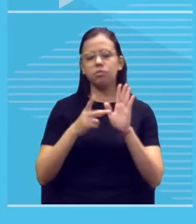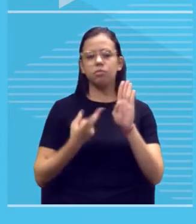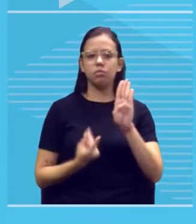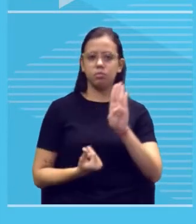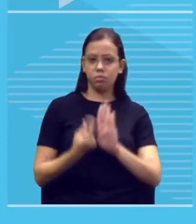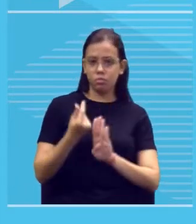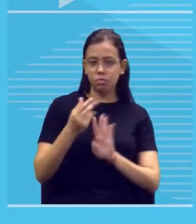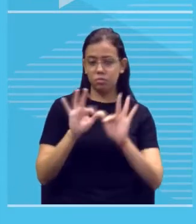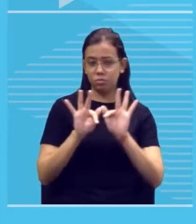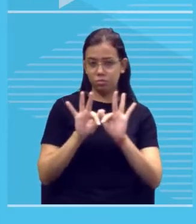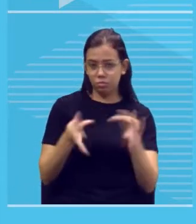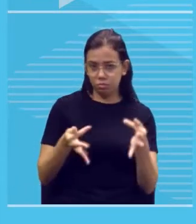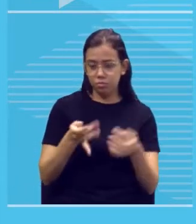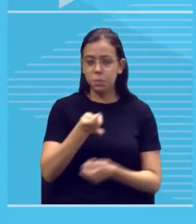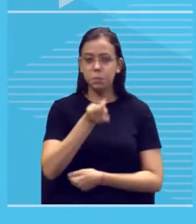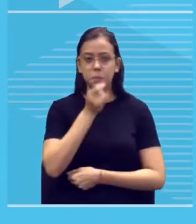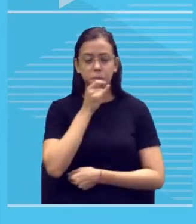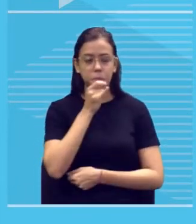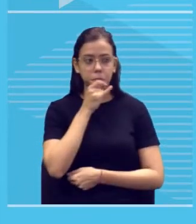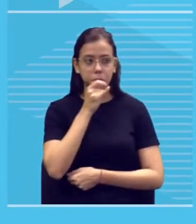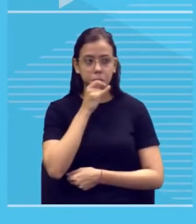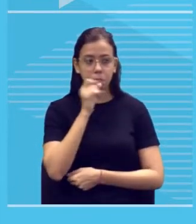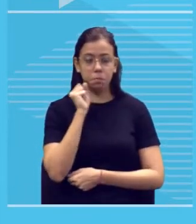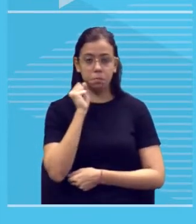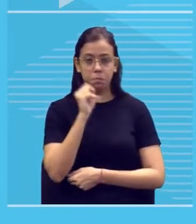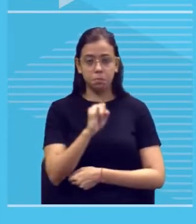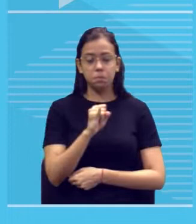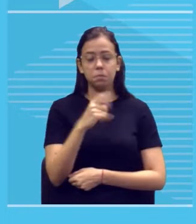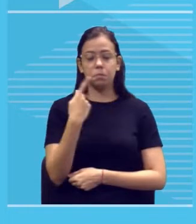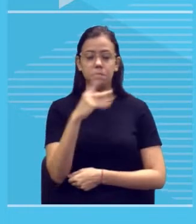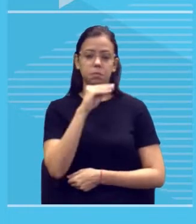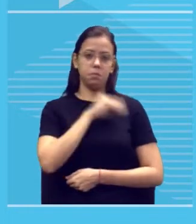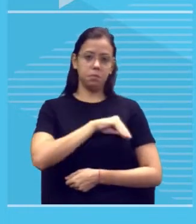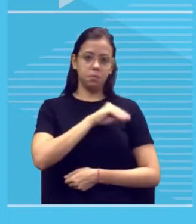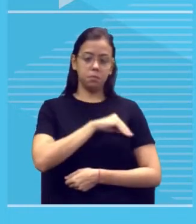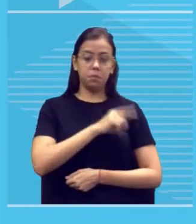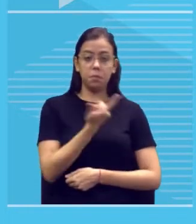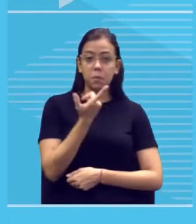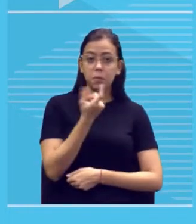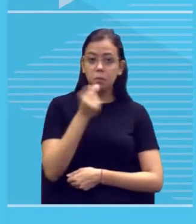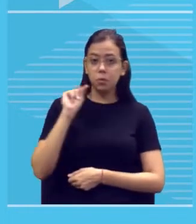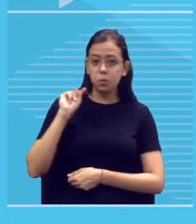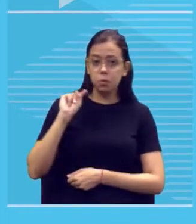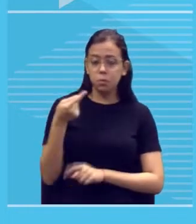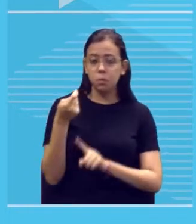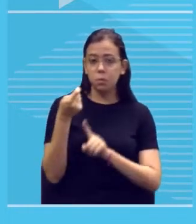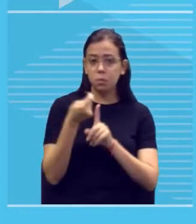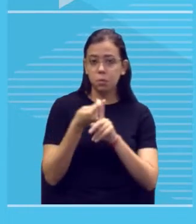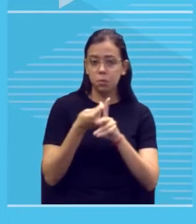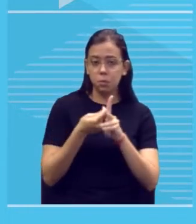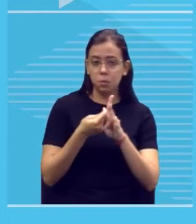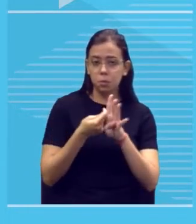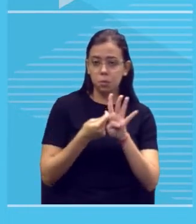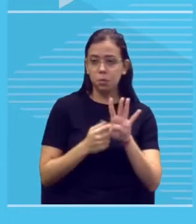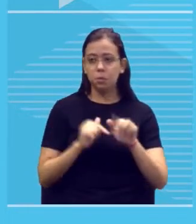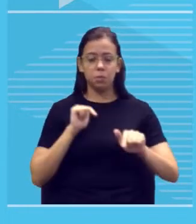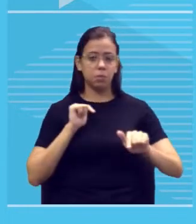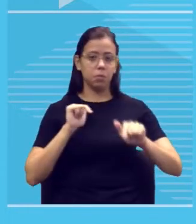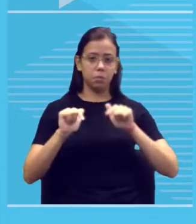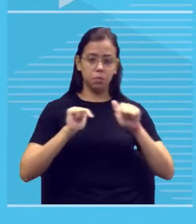se você ganha 20 mil reais por mês sendo trabalhador